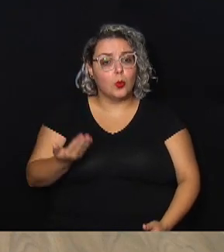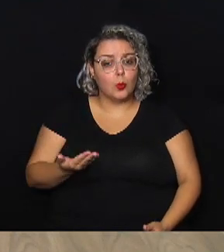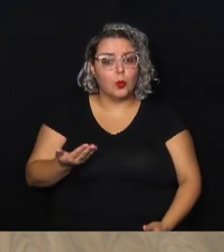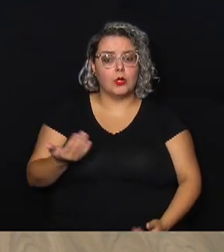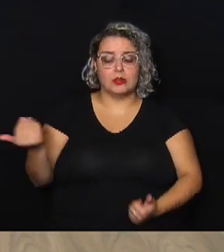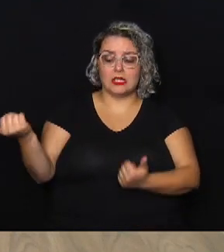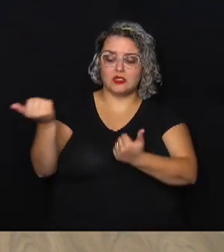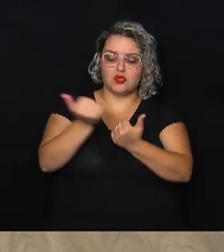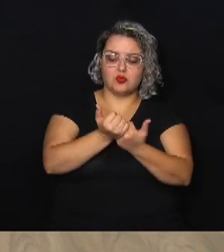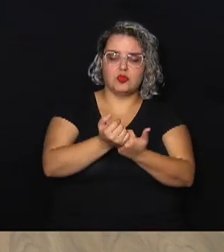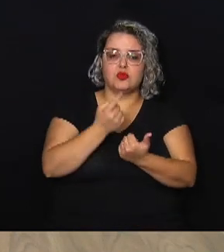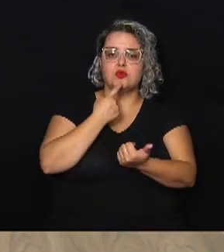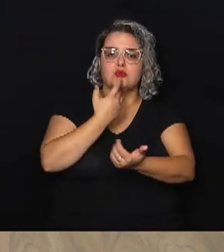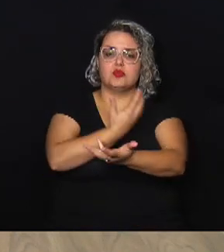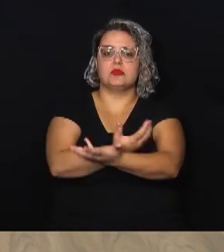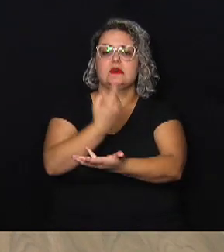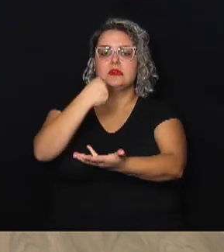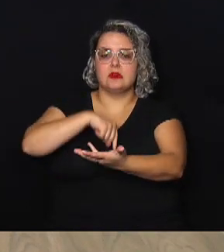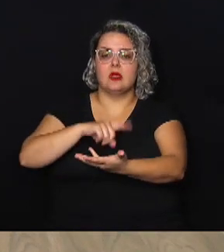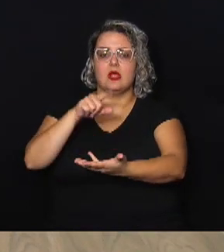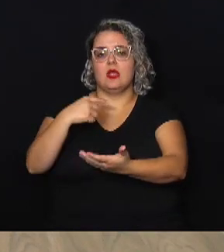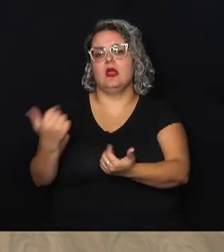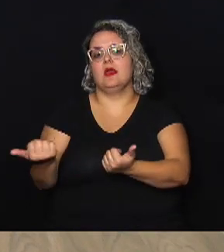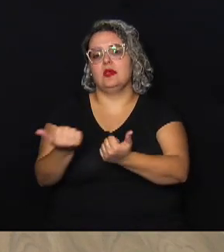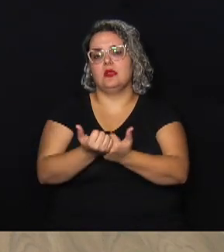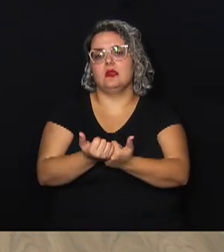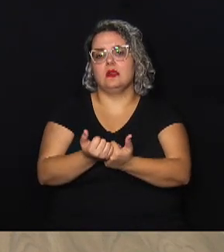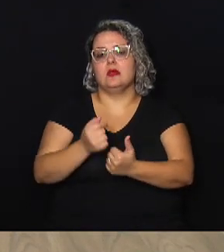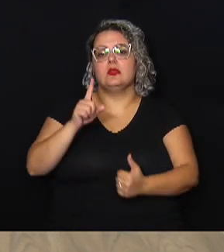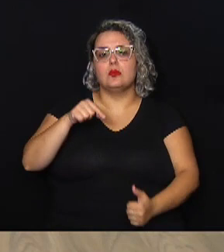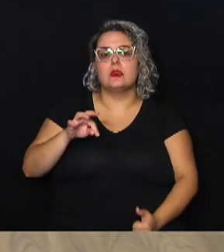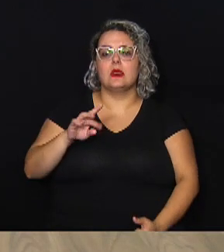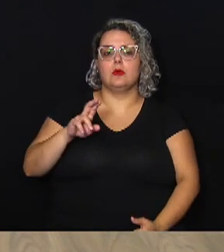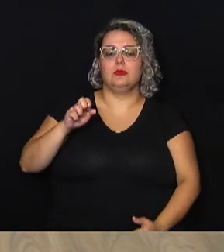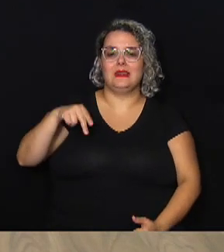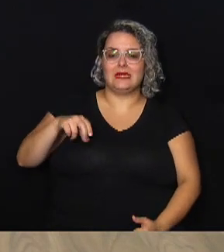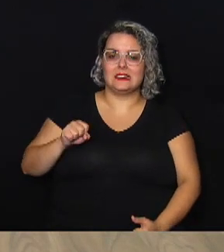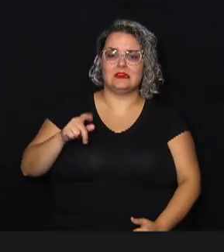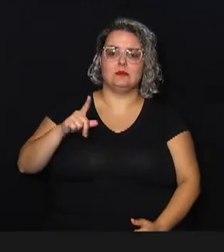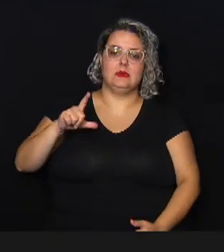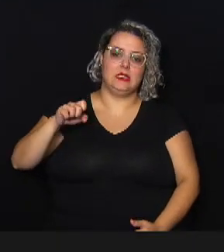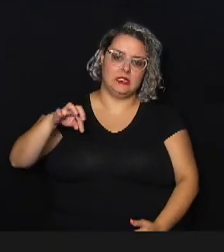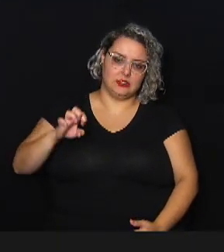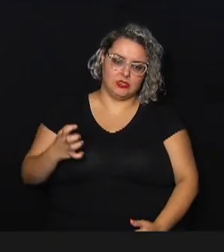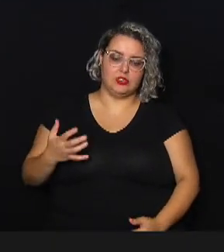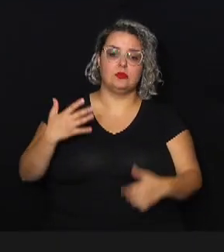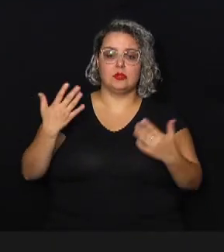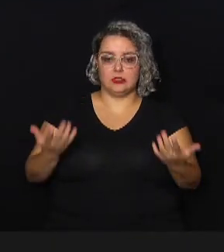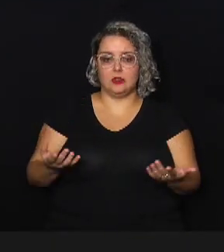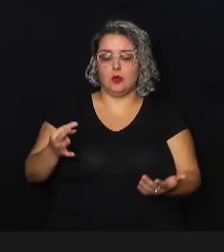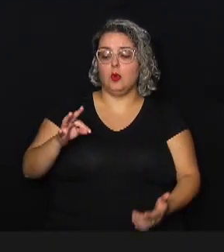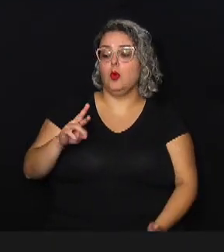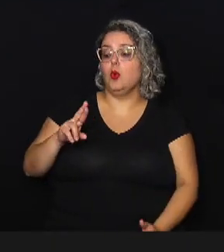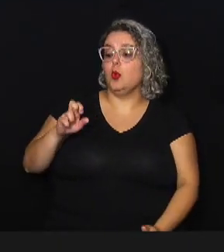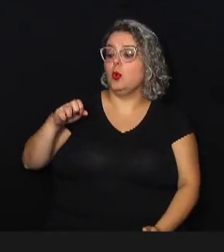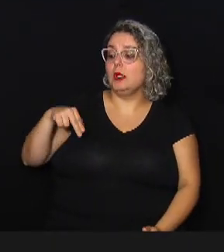é indicado e o que é o transplante, né? Então vamos lá. O transplante de medula óssea,